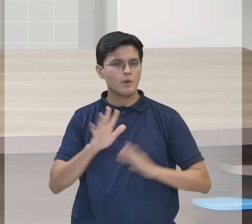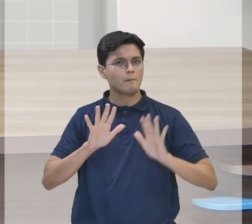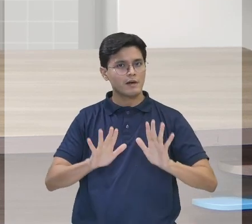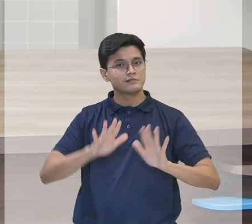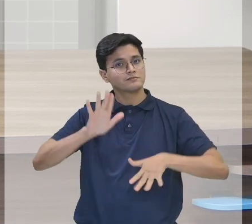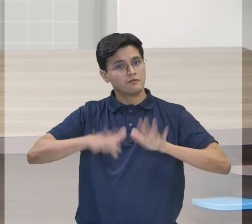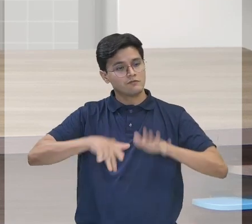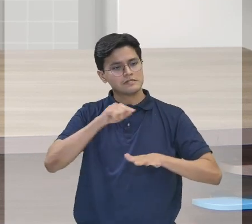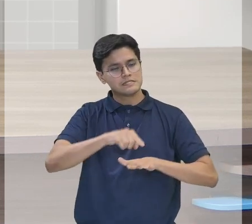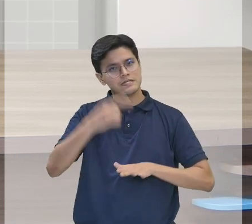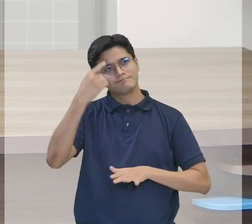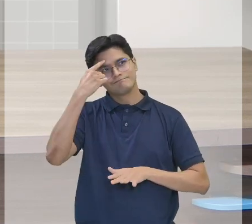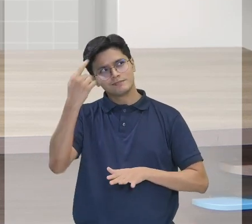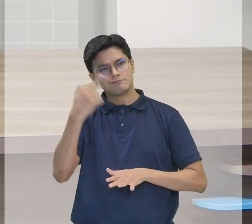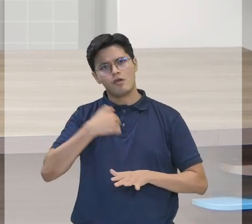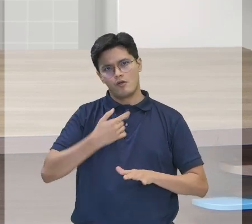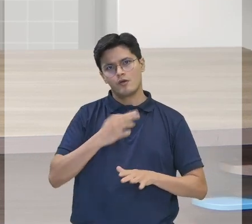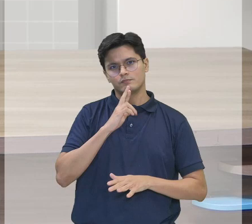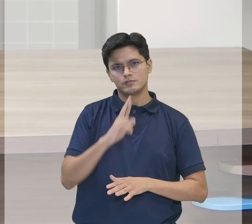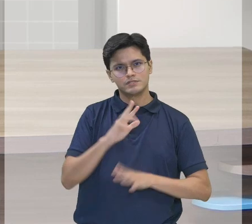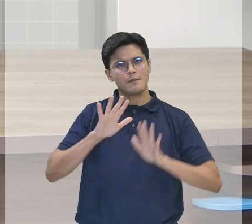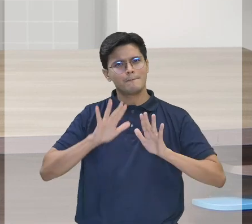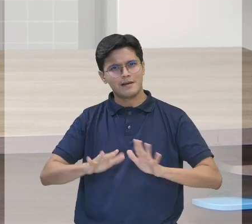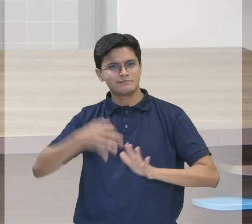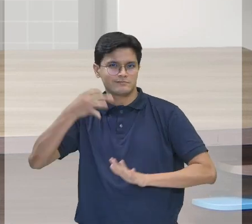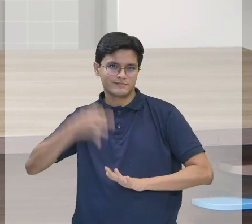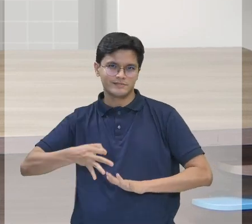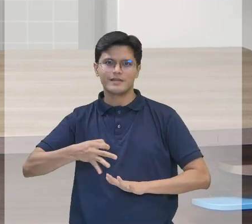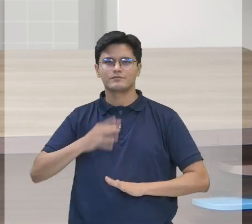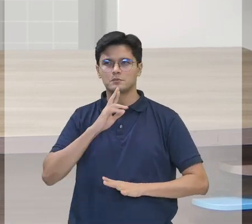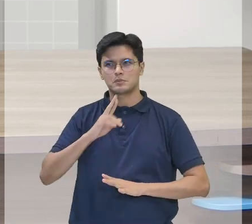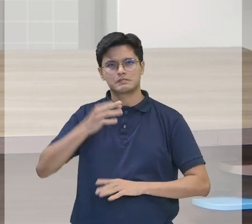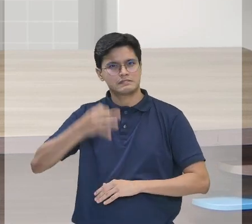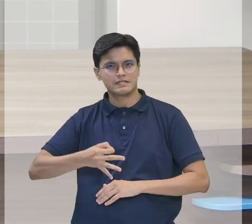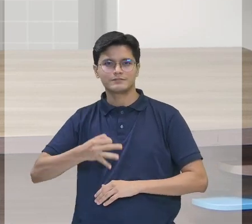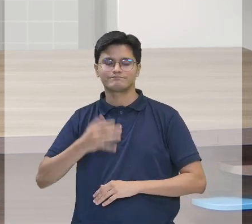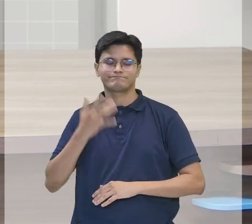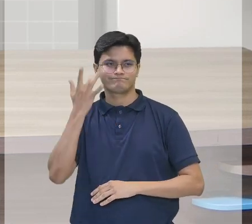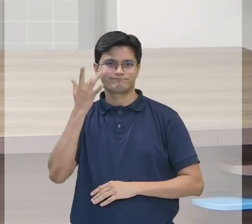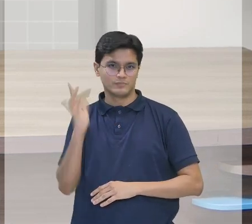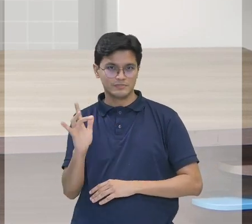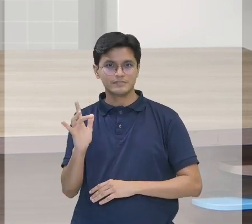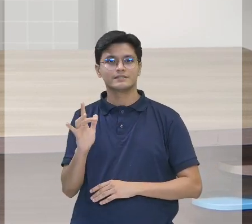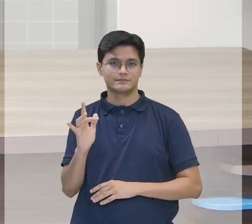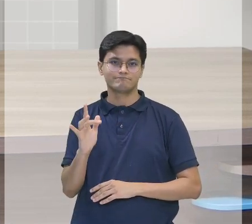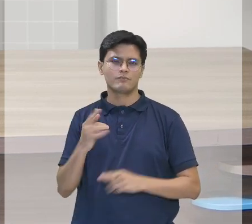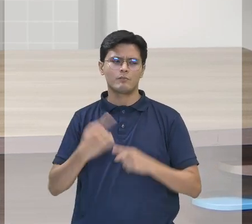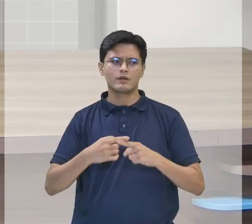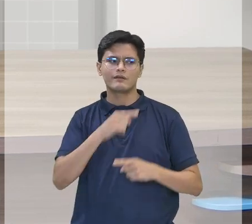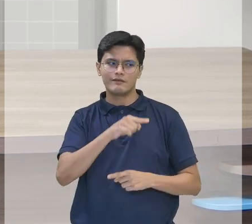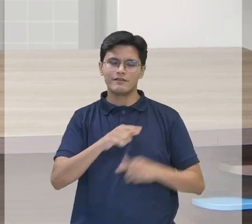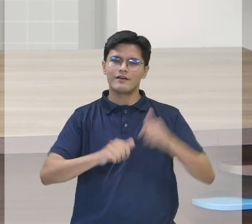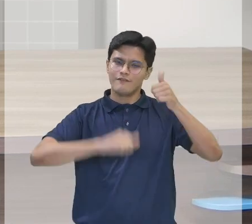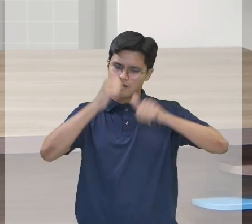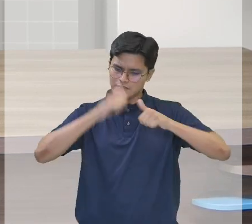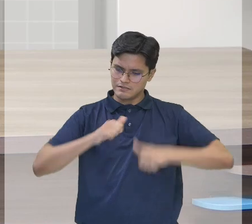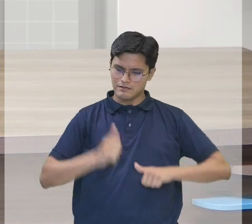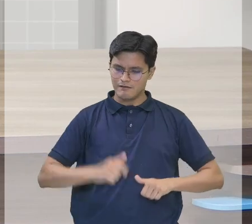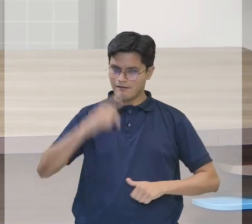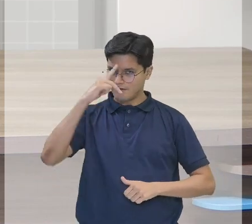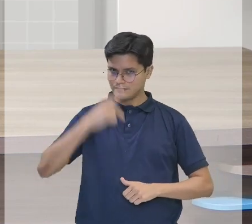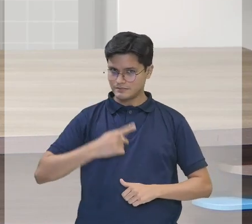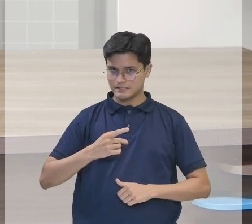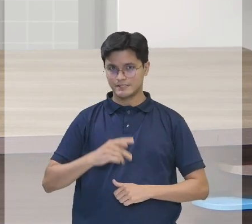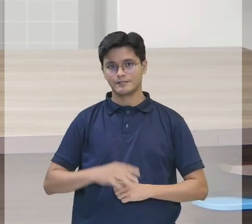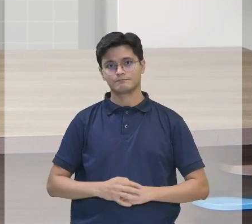está certo, porque ele já está avaliando a própria resposta. Então, em algum momento, ele já está ali